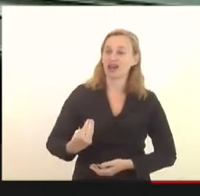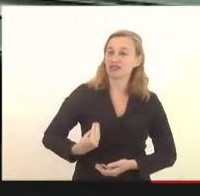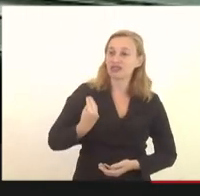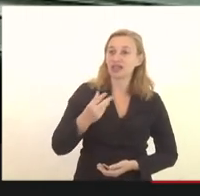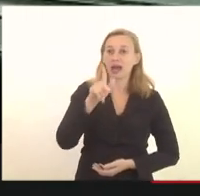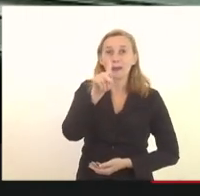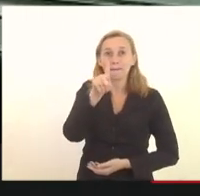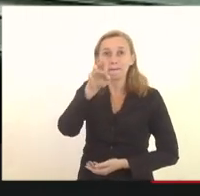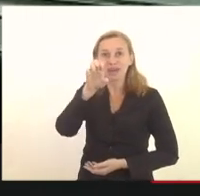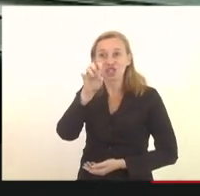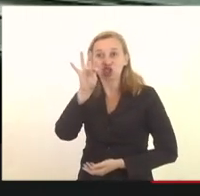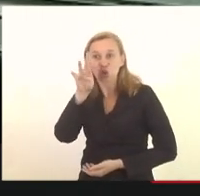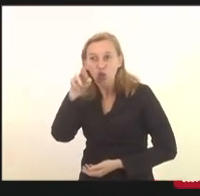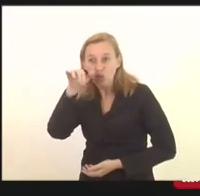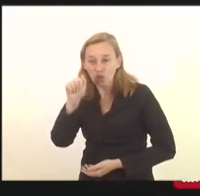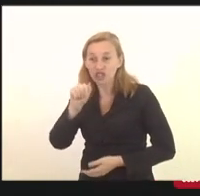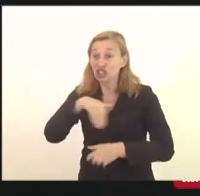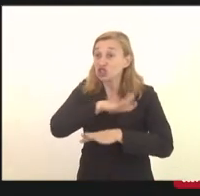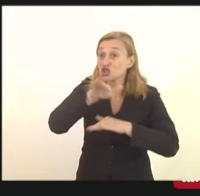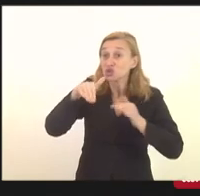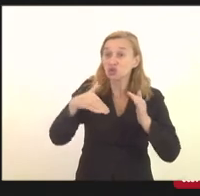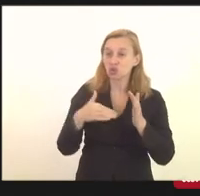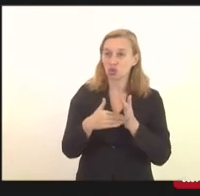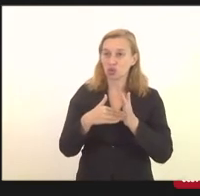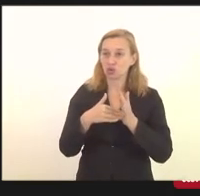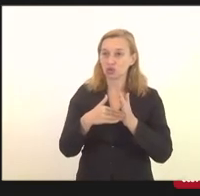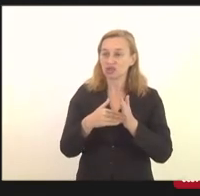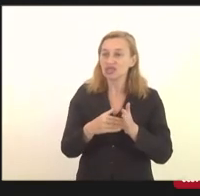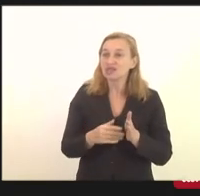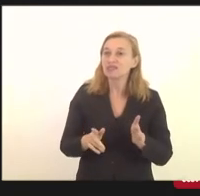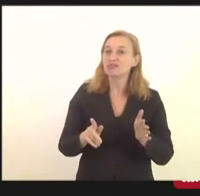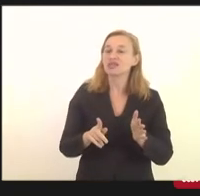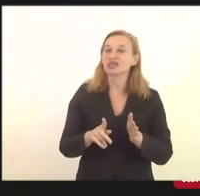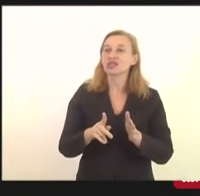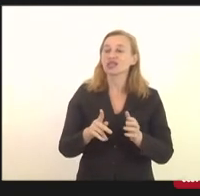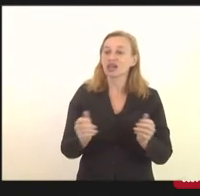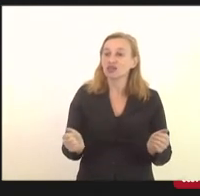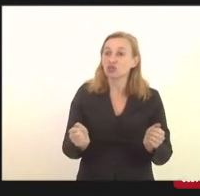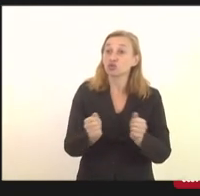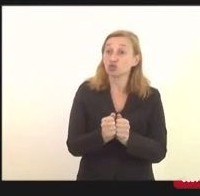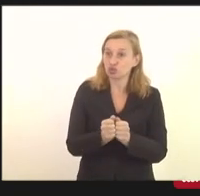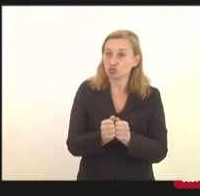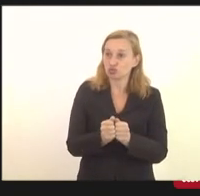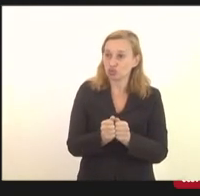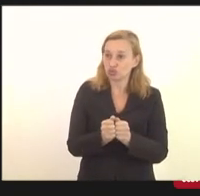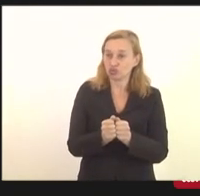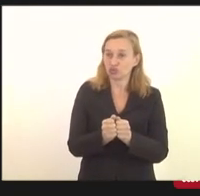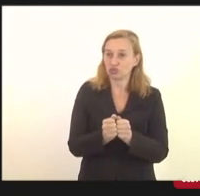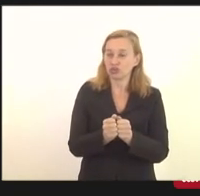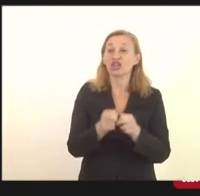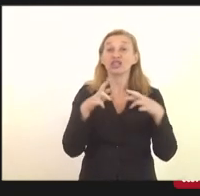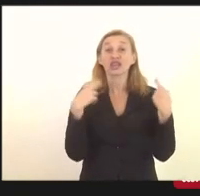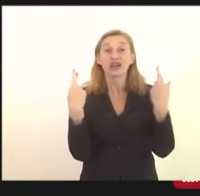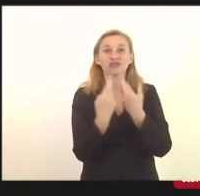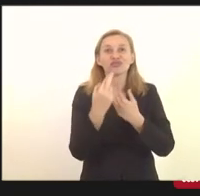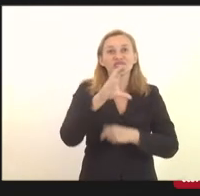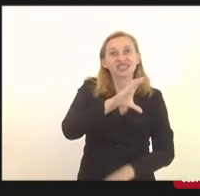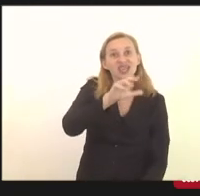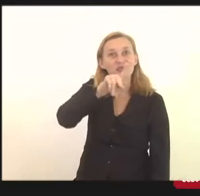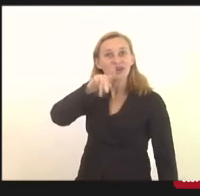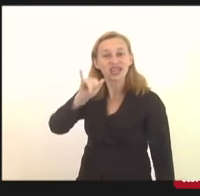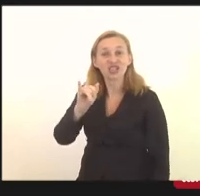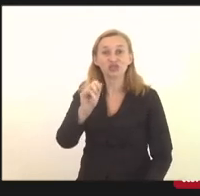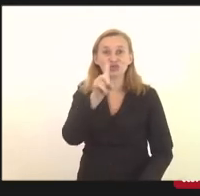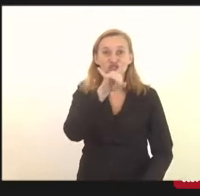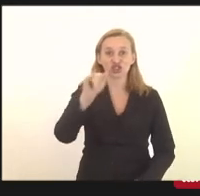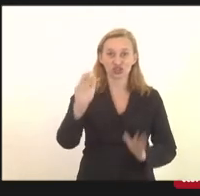da Petronas e de todos aqueles que contribuíram com a nossa reunião da CPI do dia